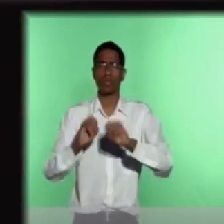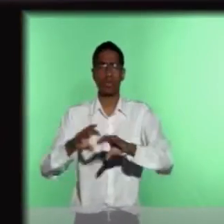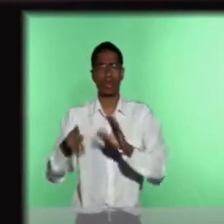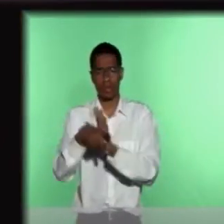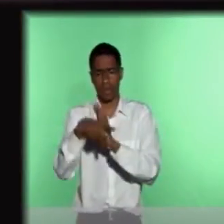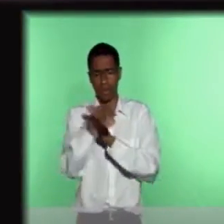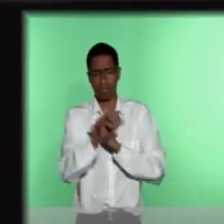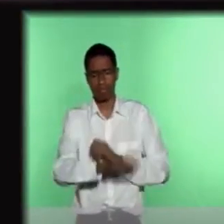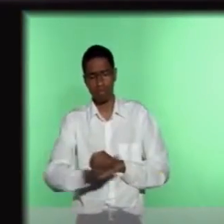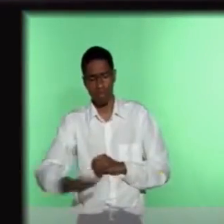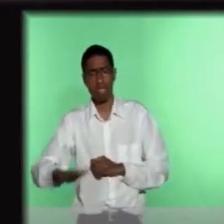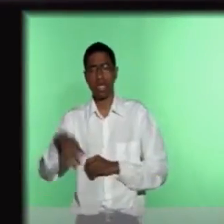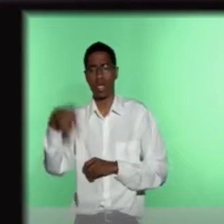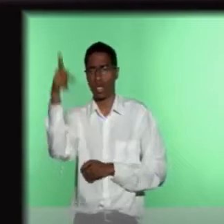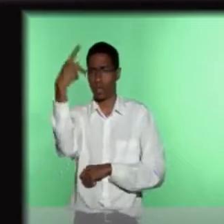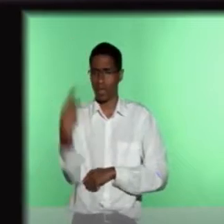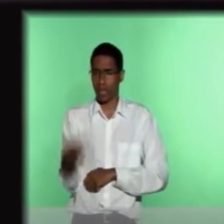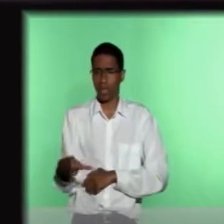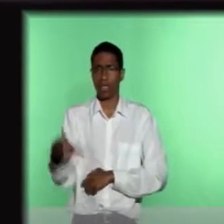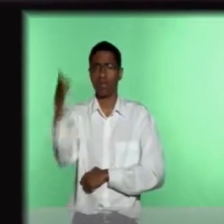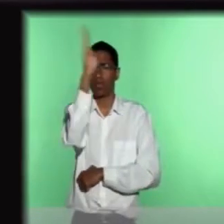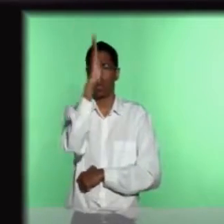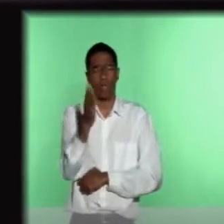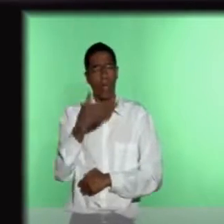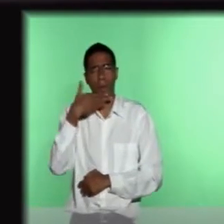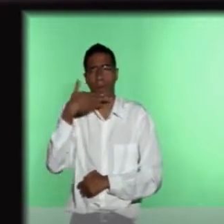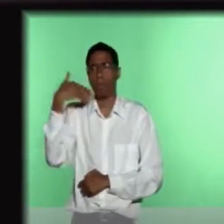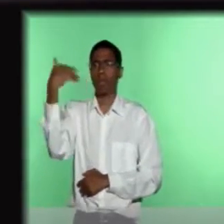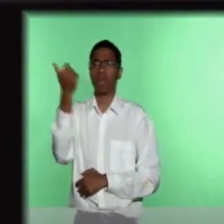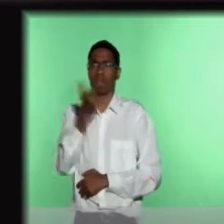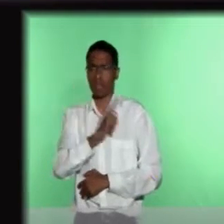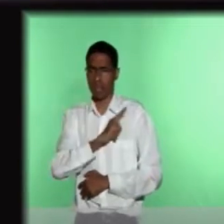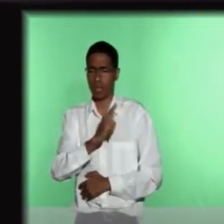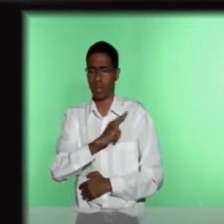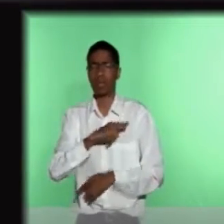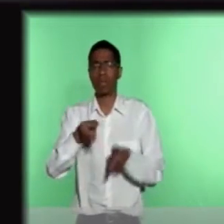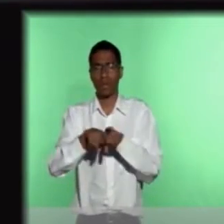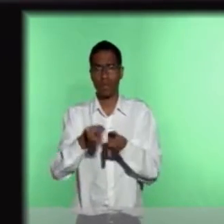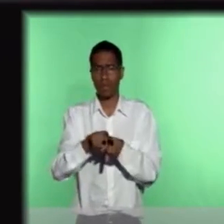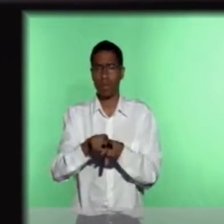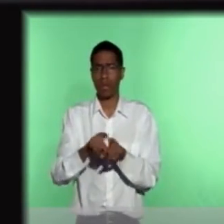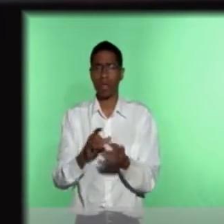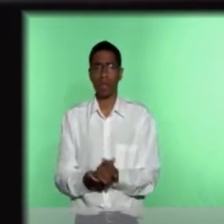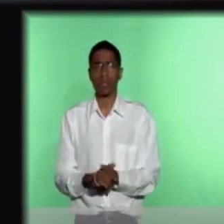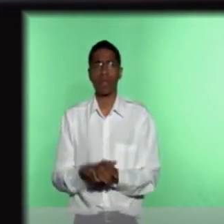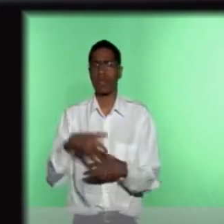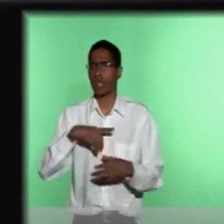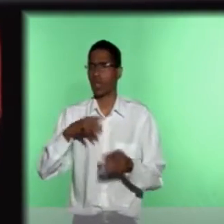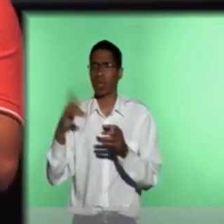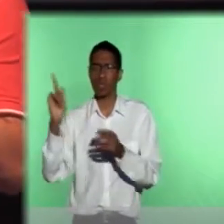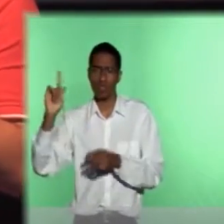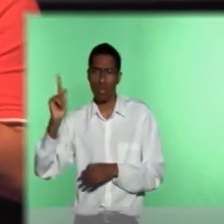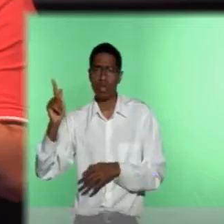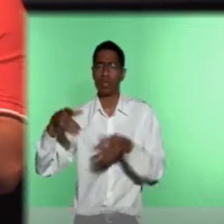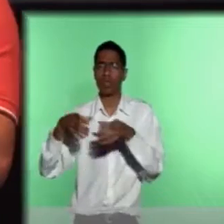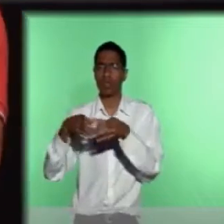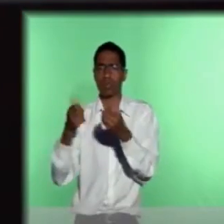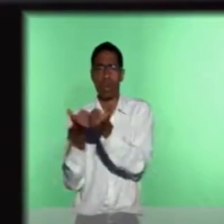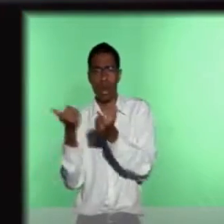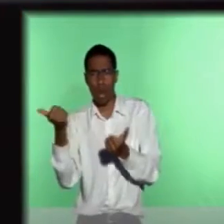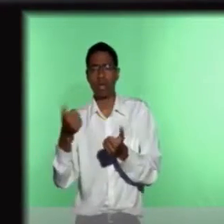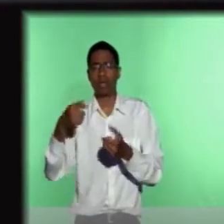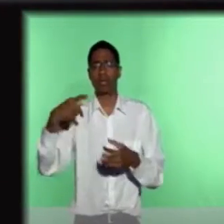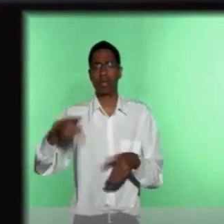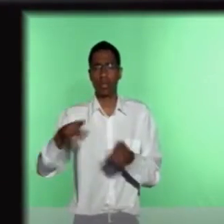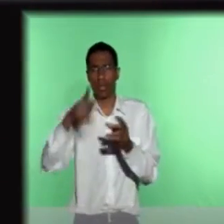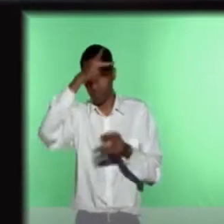infantil do Brasil é um dos melhores que existem. E vocês têm que se orgulhar disso, porque os dirigentes municipais de educação